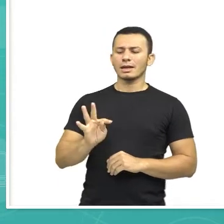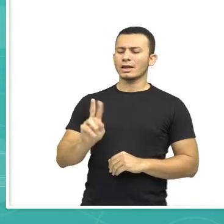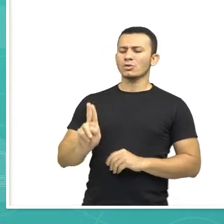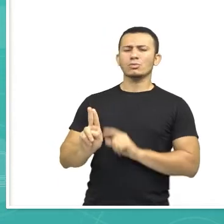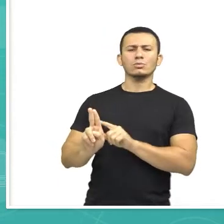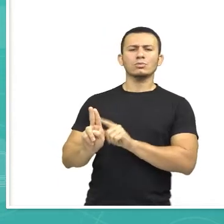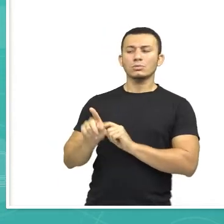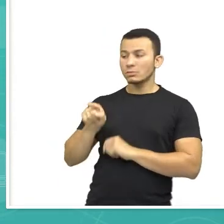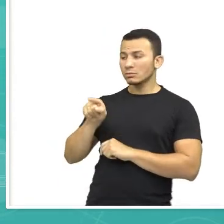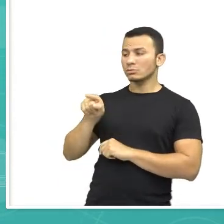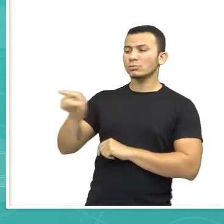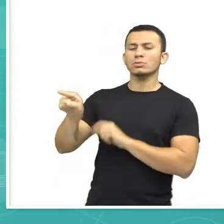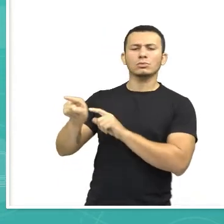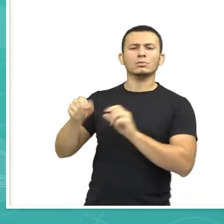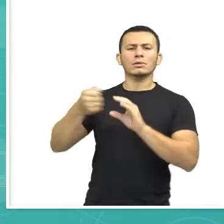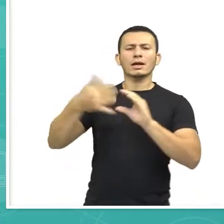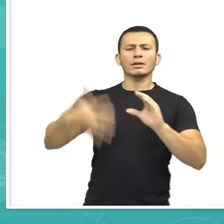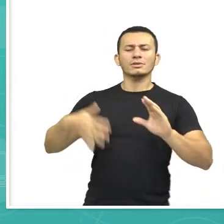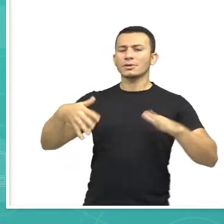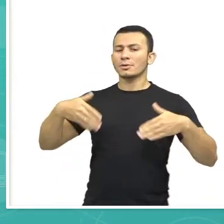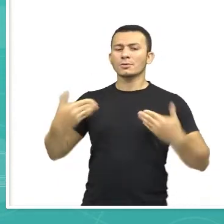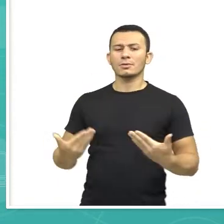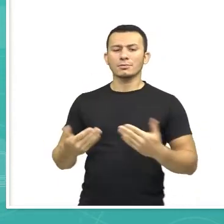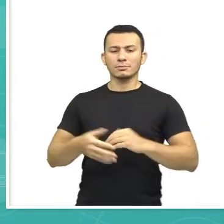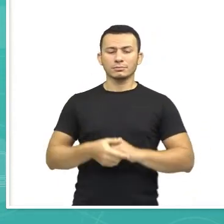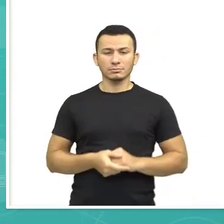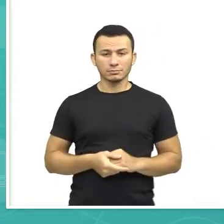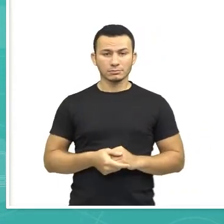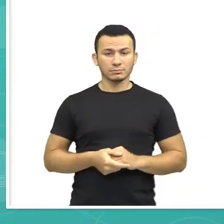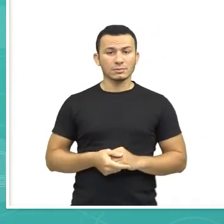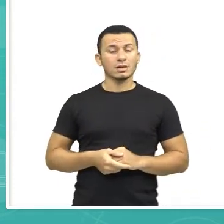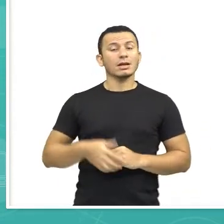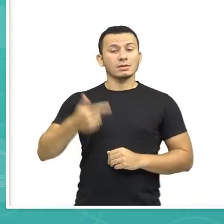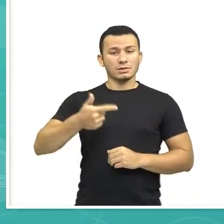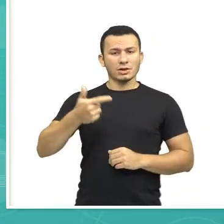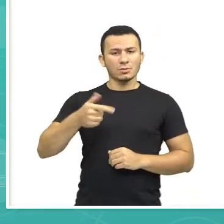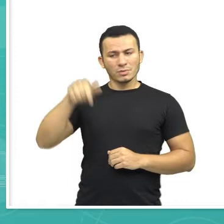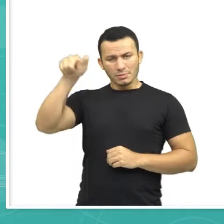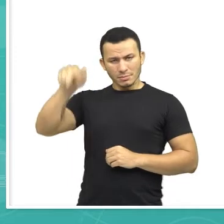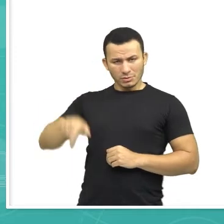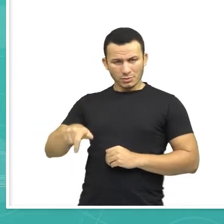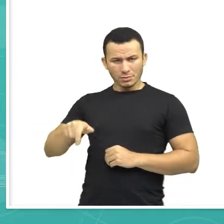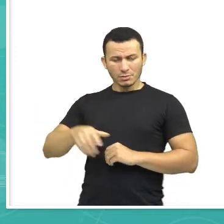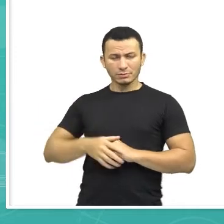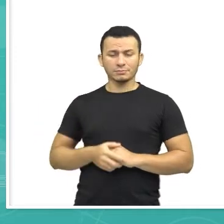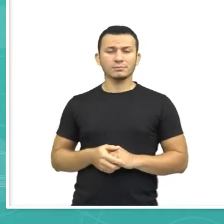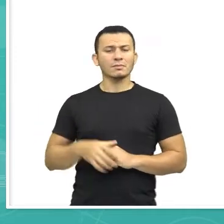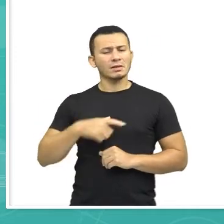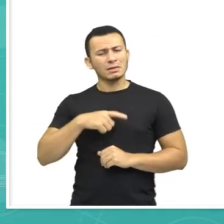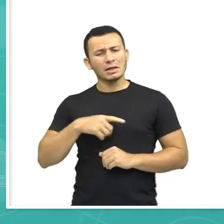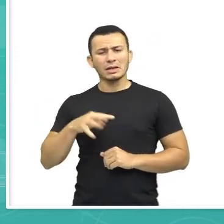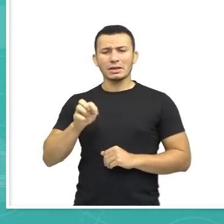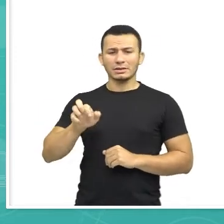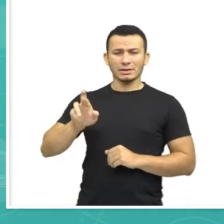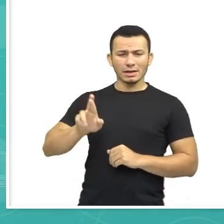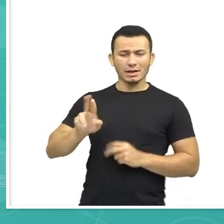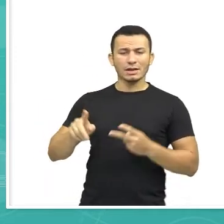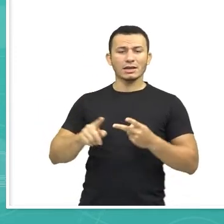trazer essa característica aqui, ó. Tu, segunda pessoa, no oblíquo. Te, ti,